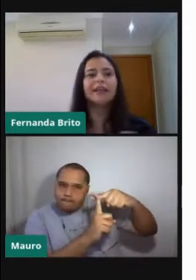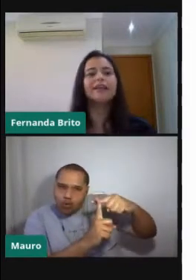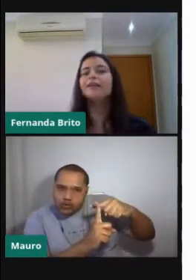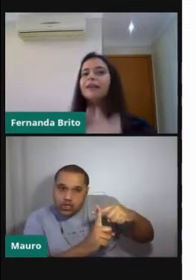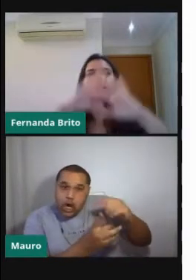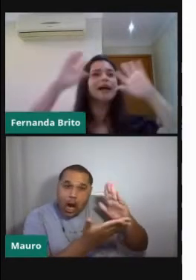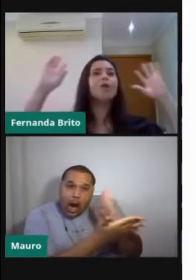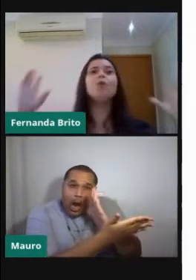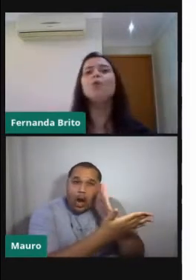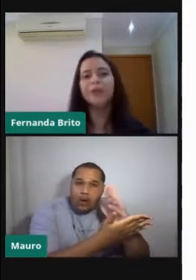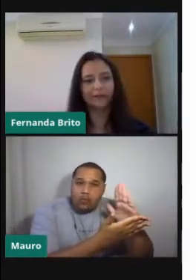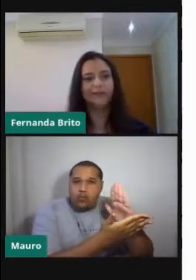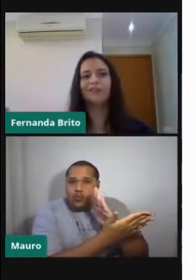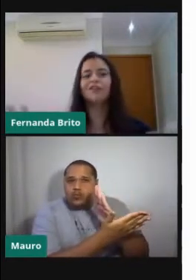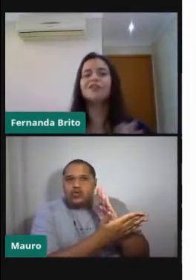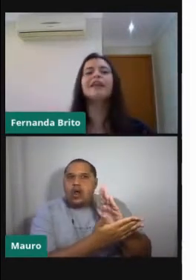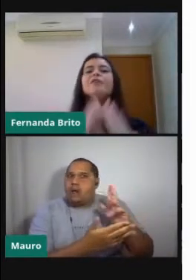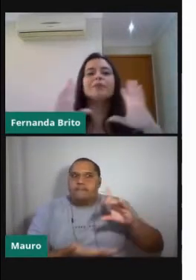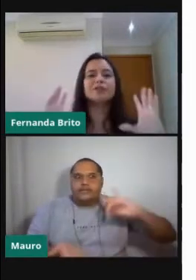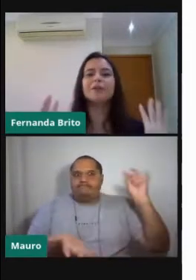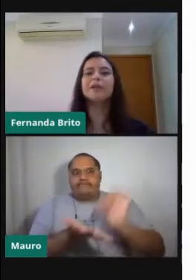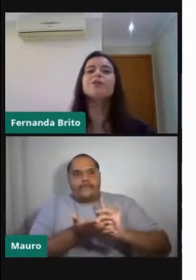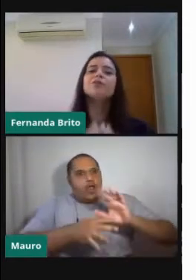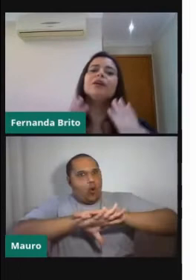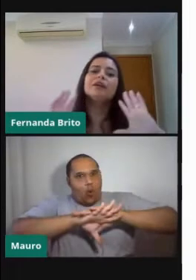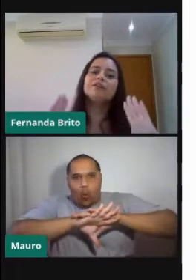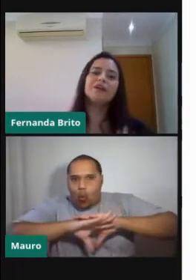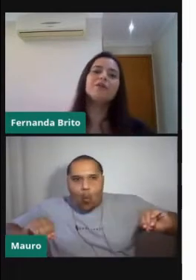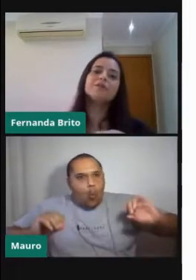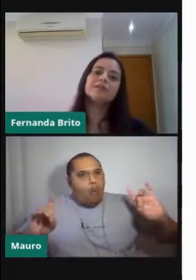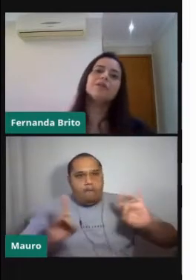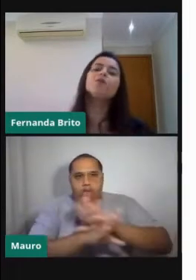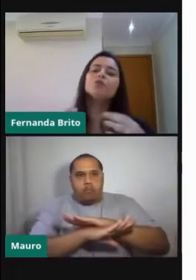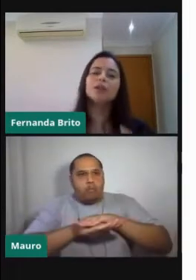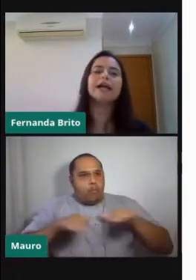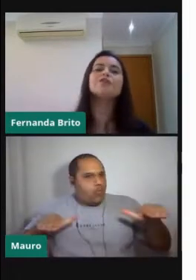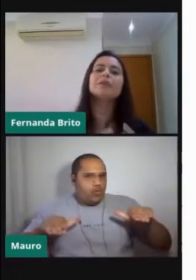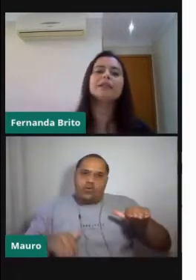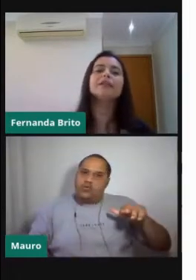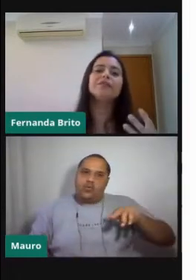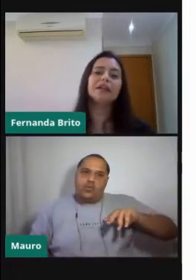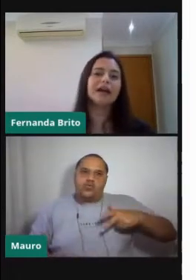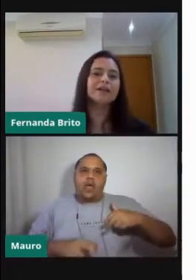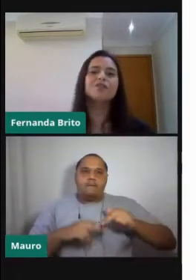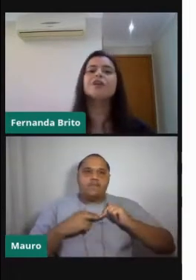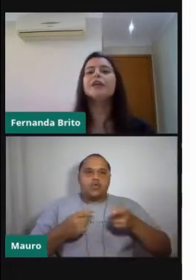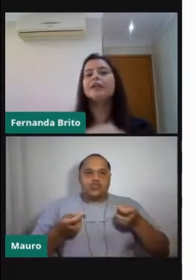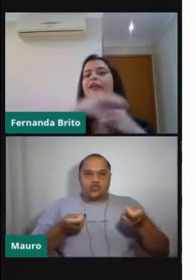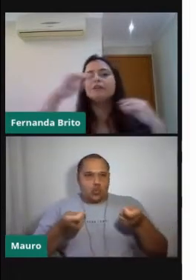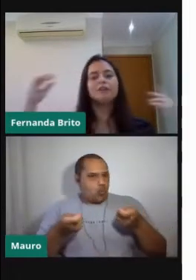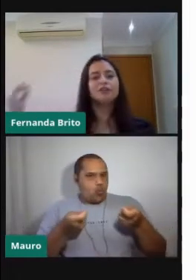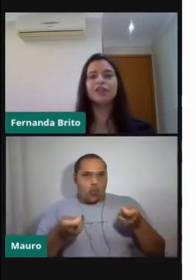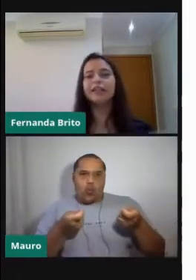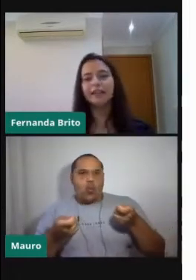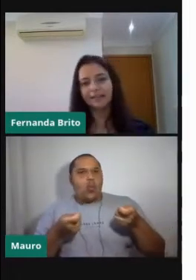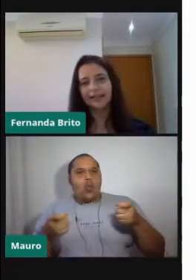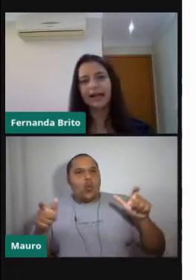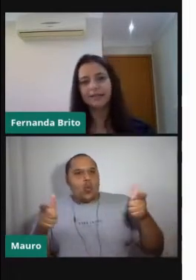que a gente tenha a cura, que a gente tenha um medicamento que vá conseguir controlar de maneira eficaz